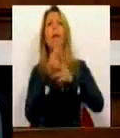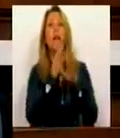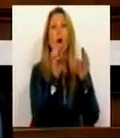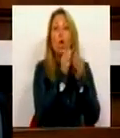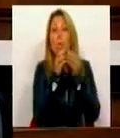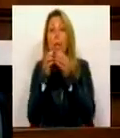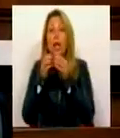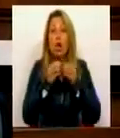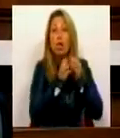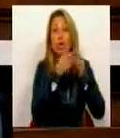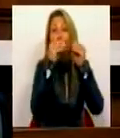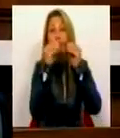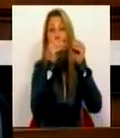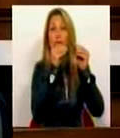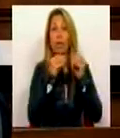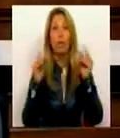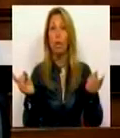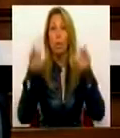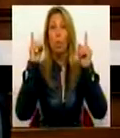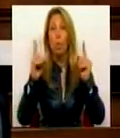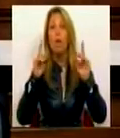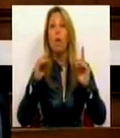mas trata-se, isso sim, de definir